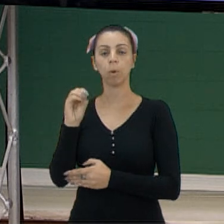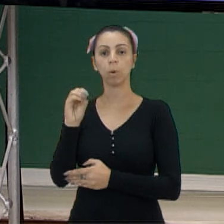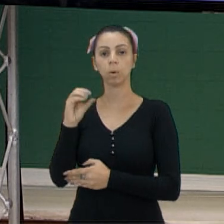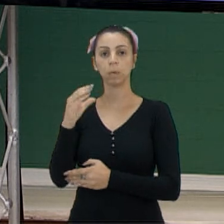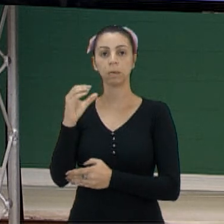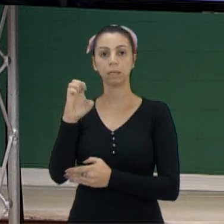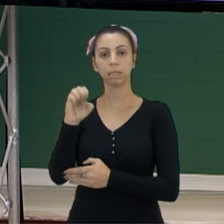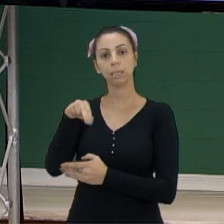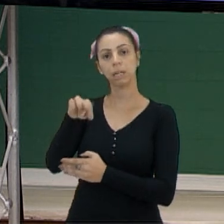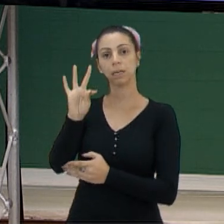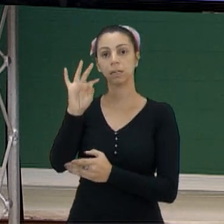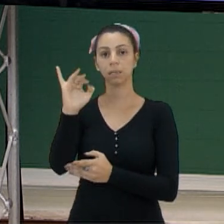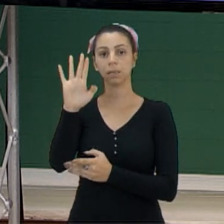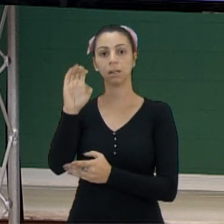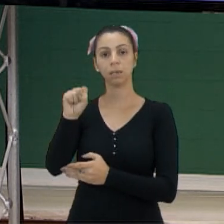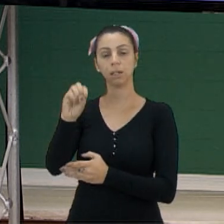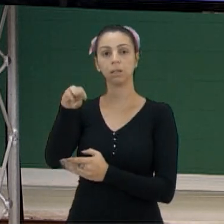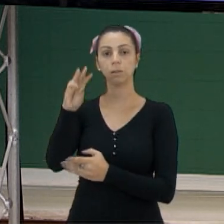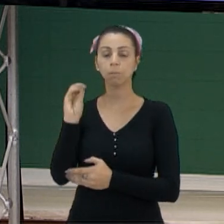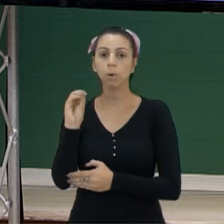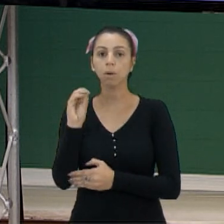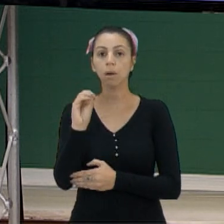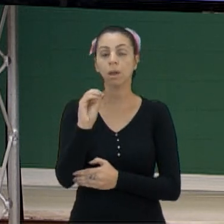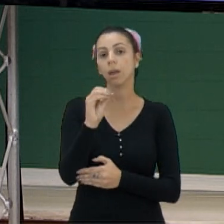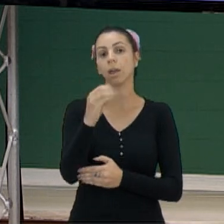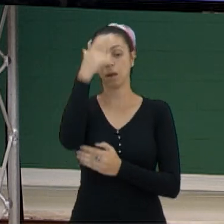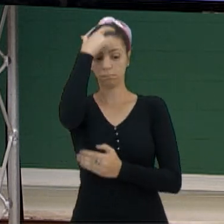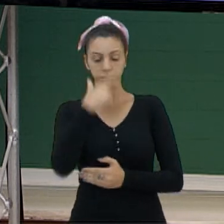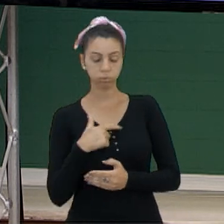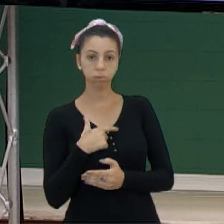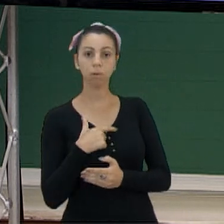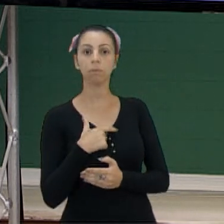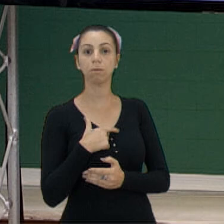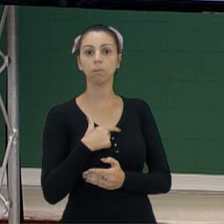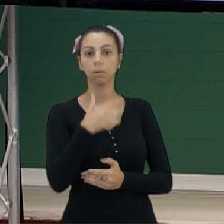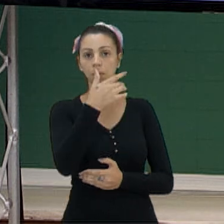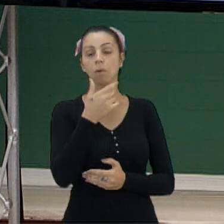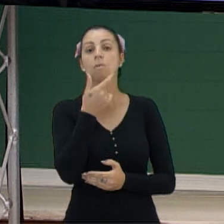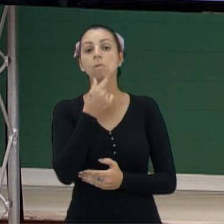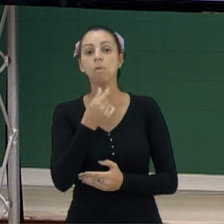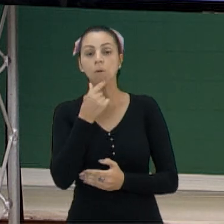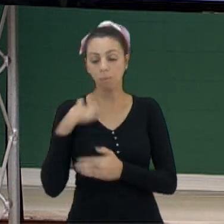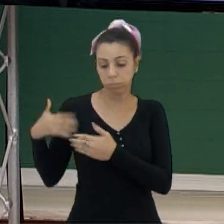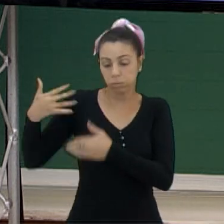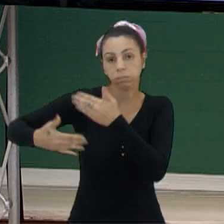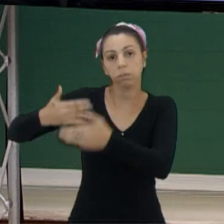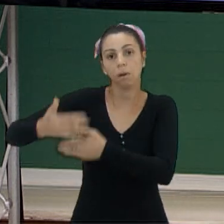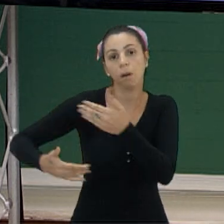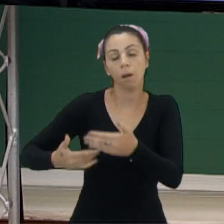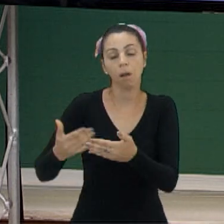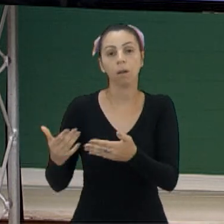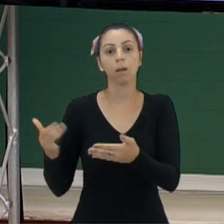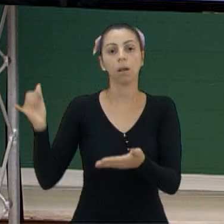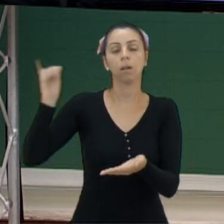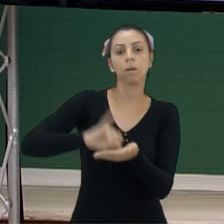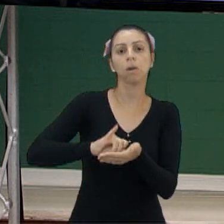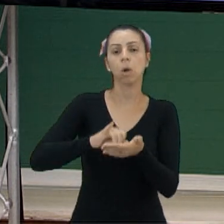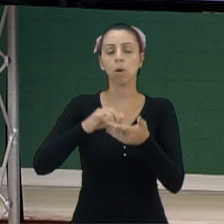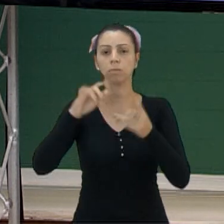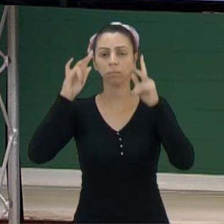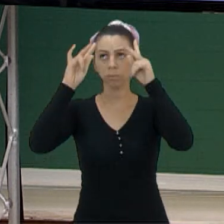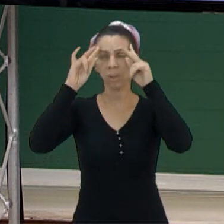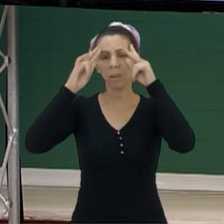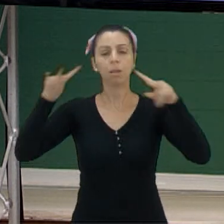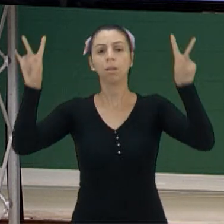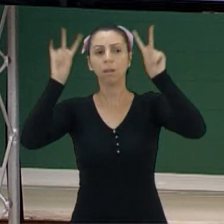Era o mundo, o homem centro de tudo, tudo se desenvolvia através da idealização do homem. E